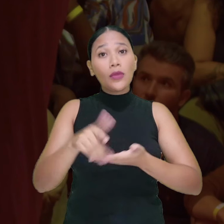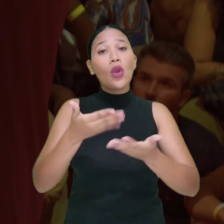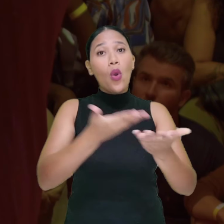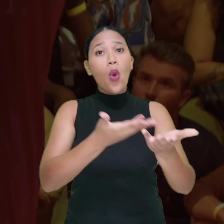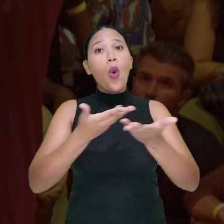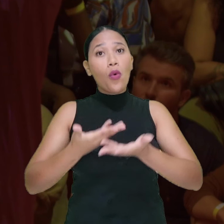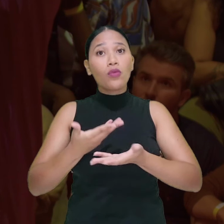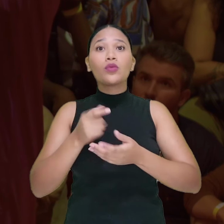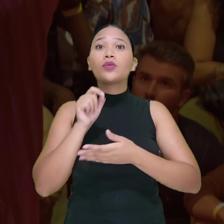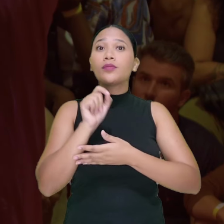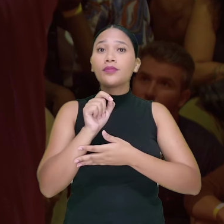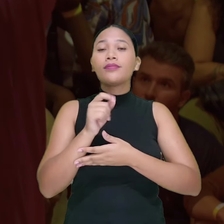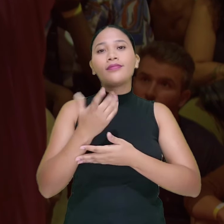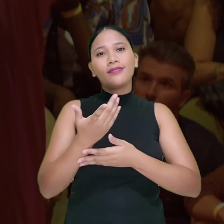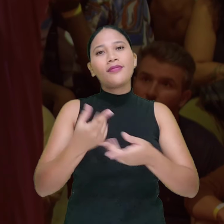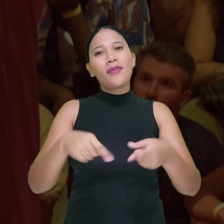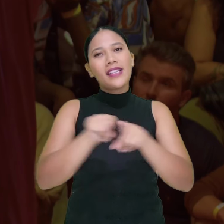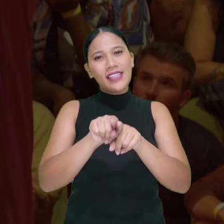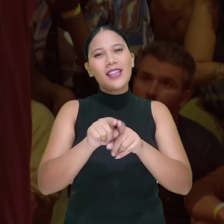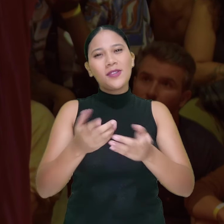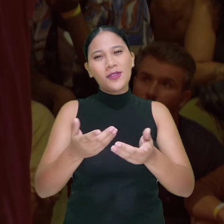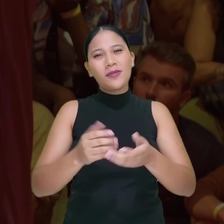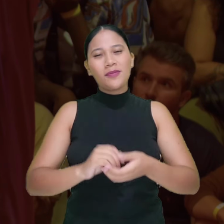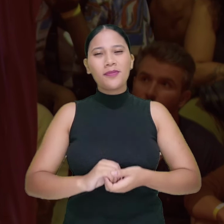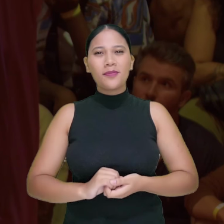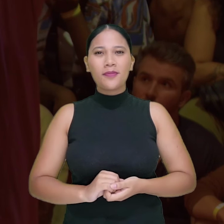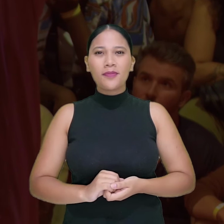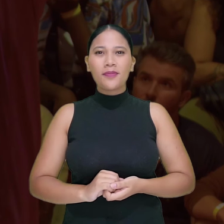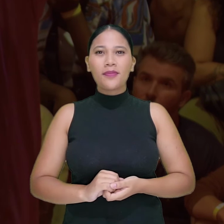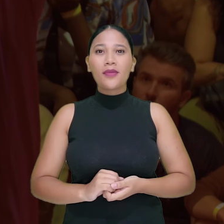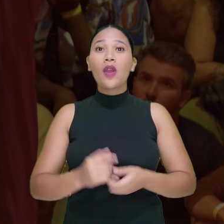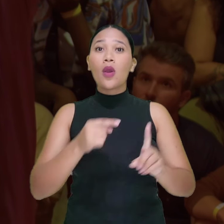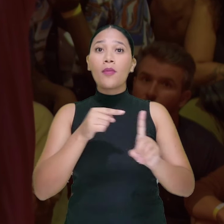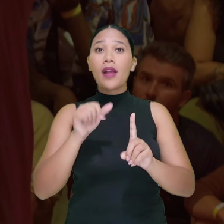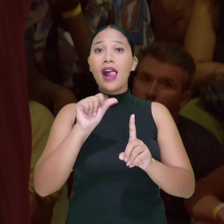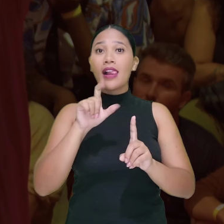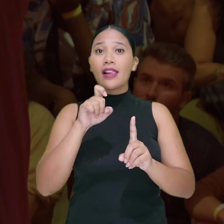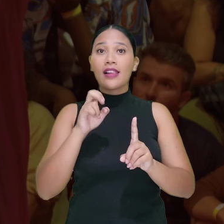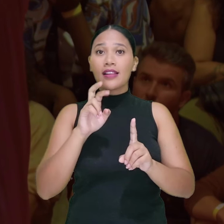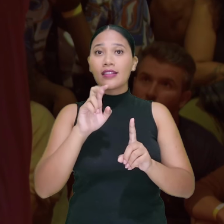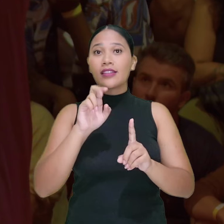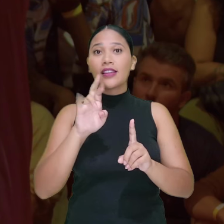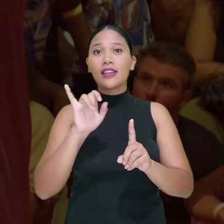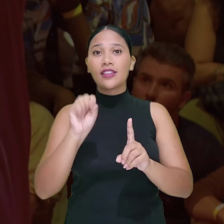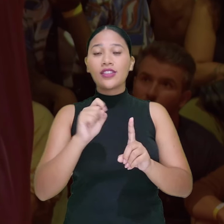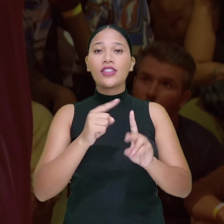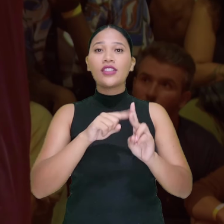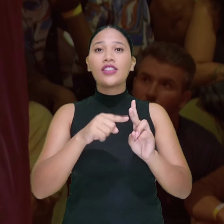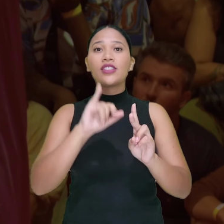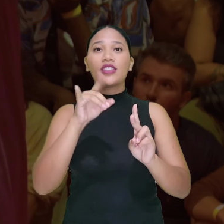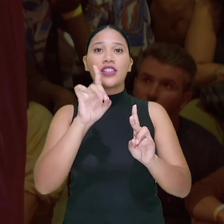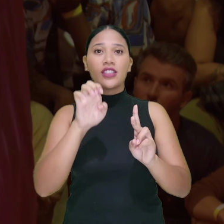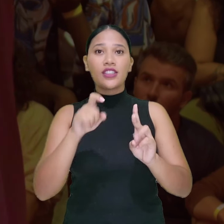Revenguê. Então, mais uma vez, eu convido meus parceiros da Pretofagia. Eu convido o Alex